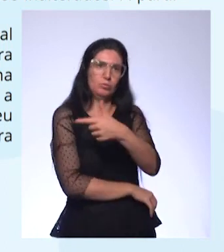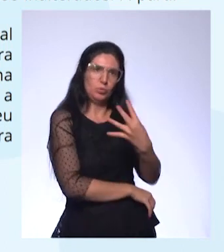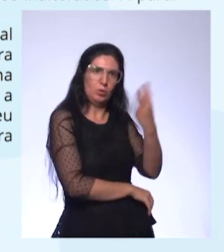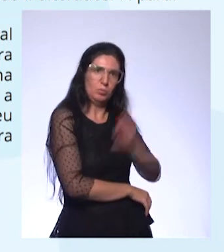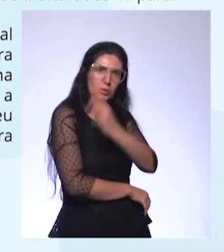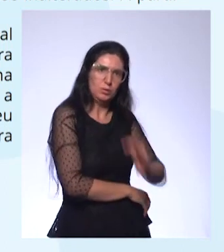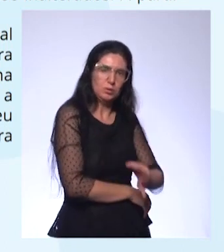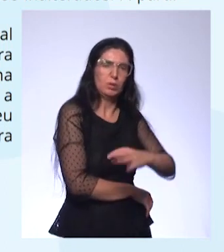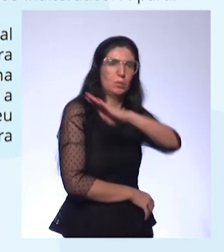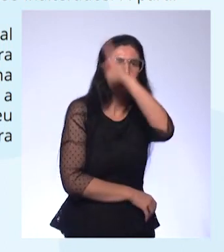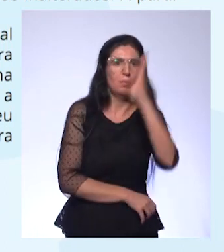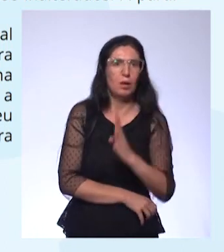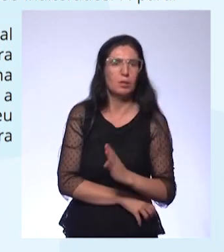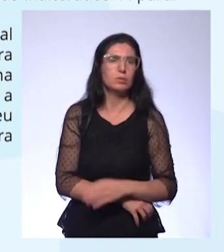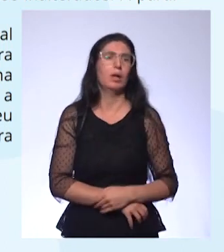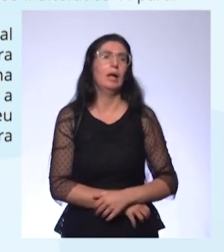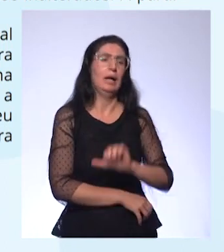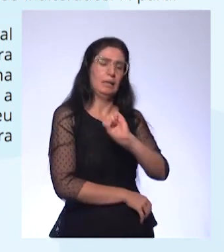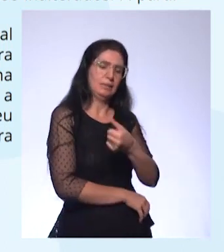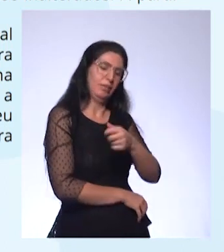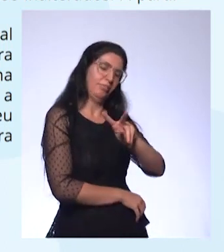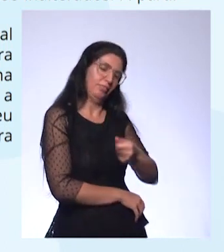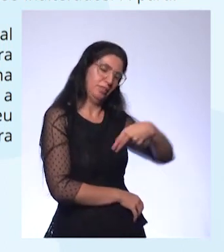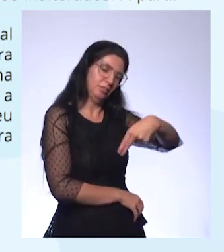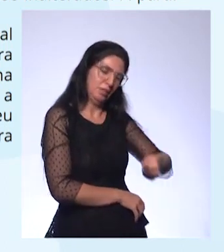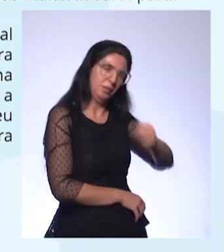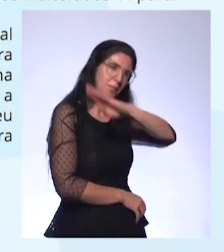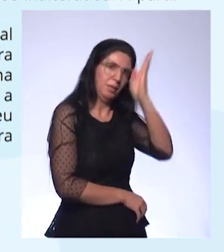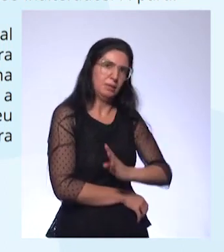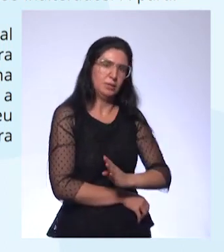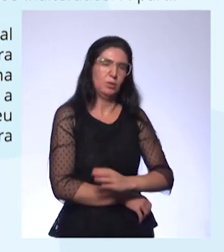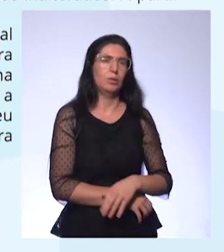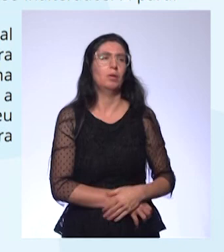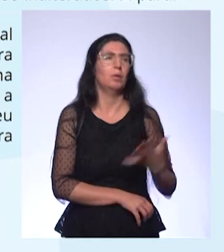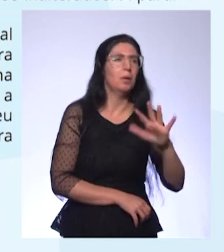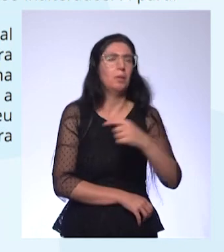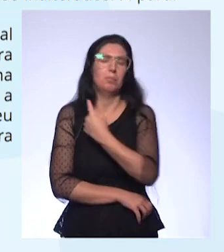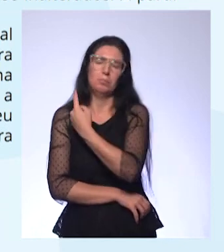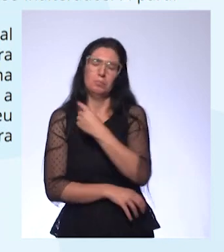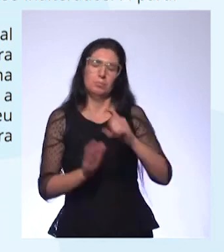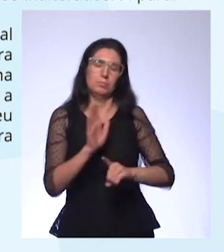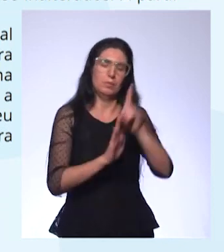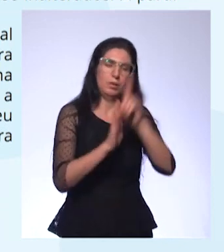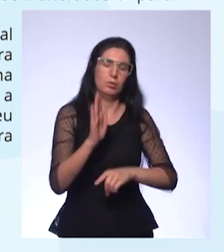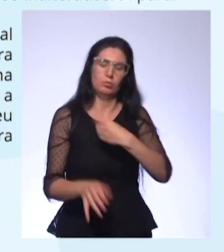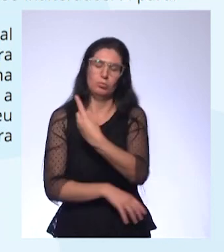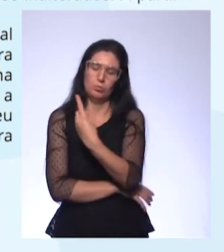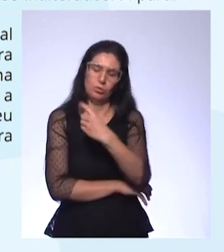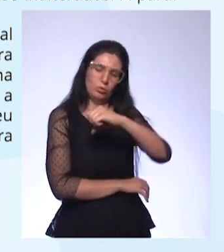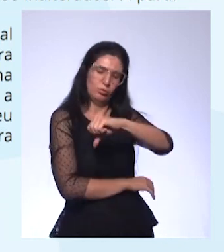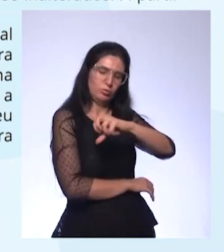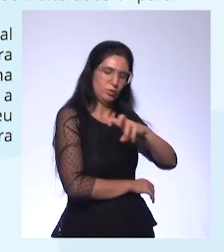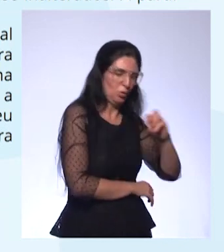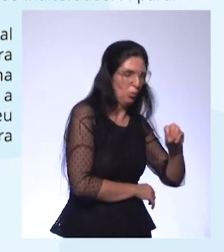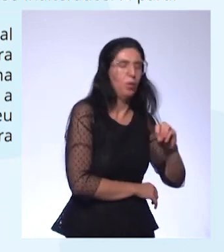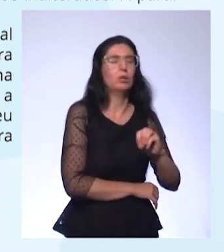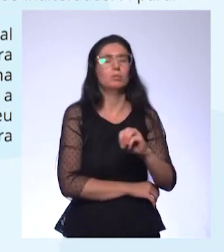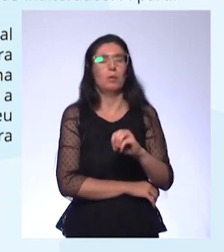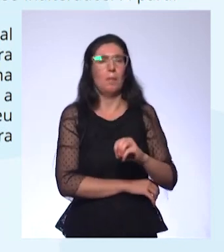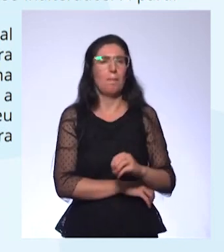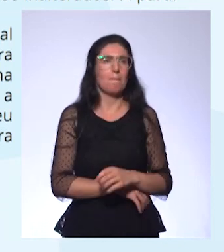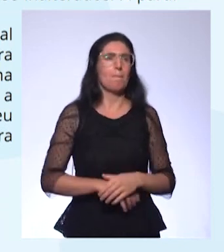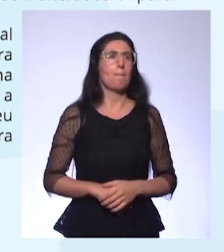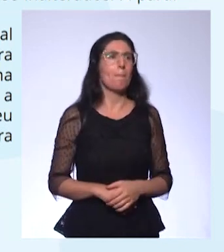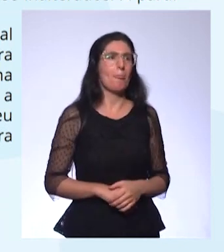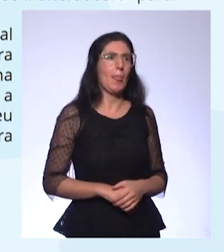é reconhecido aí como a savana brasileira. Né, até a década de 1950, os cerrados mantiveram quase inalterados, né,